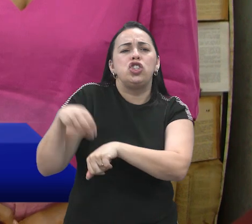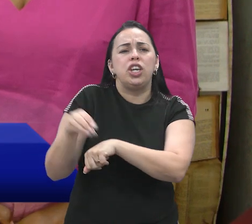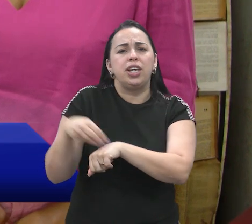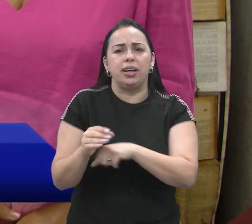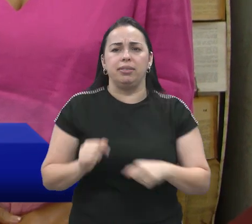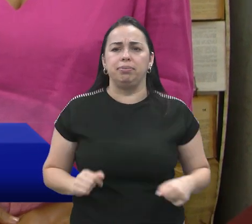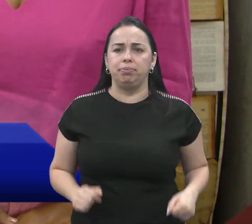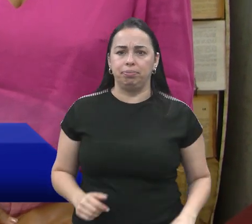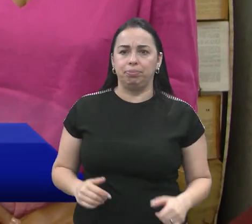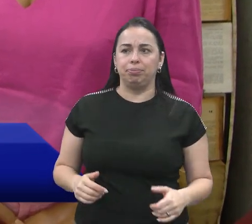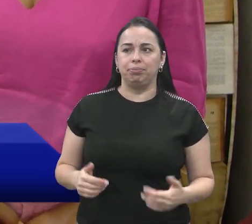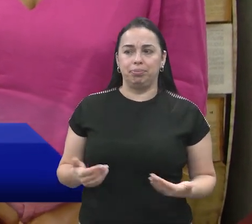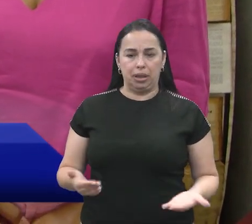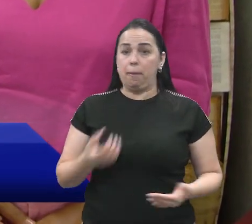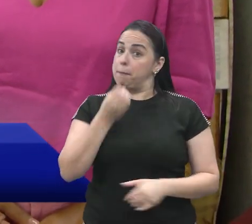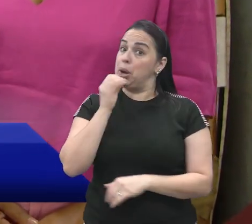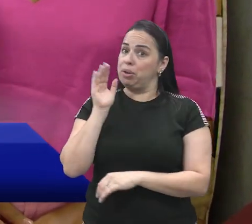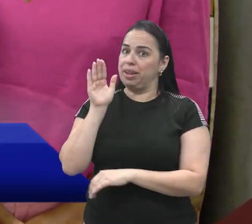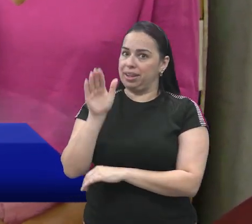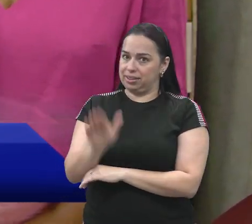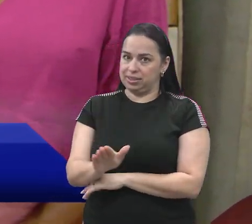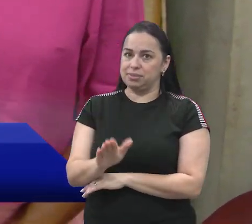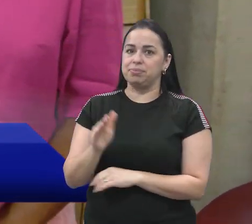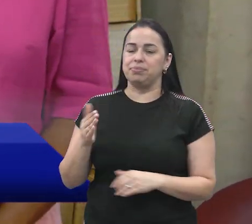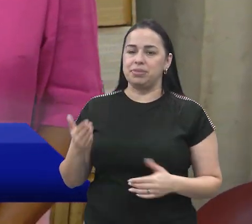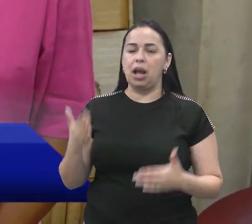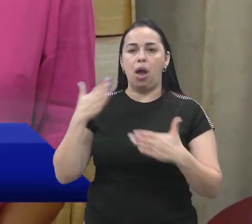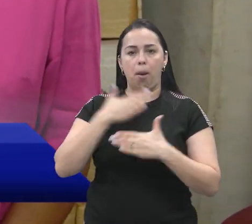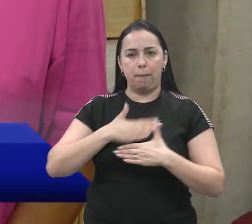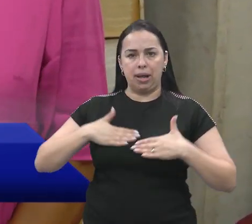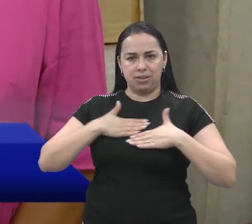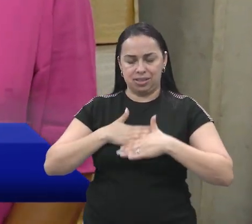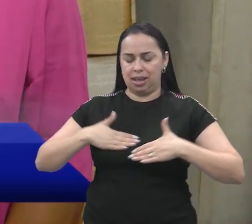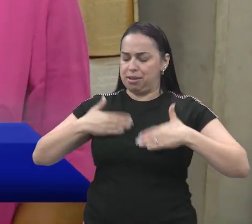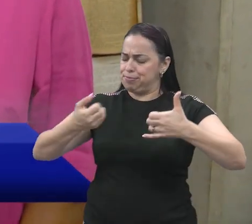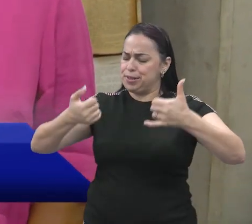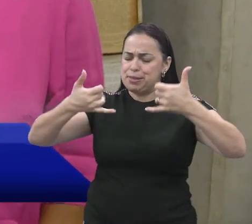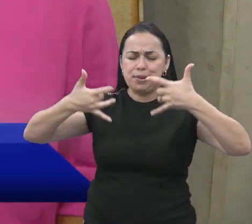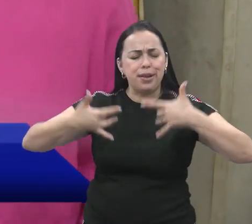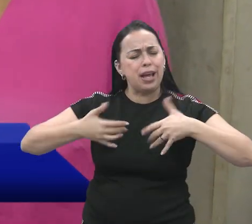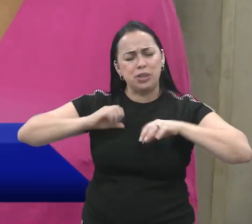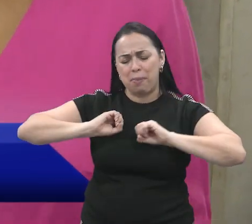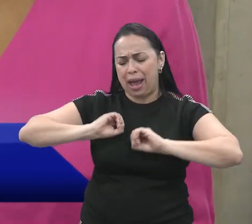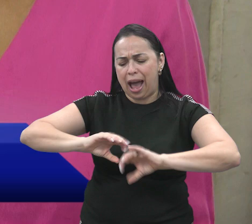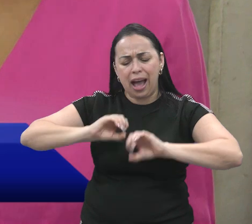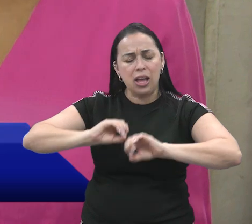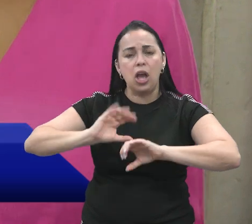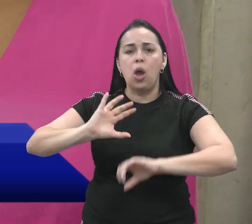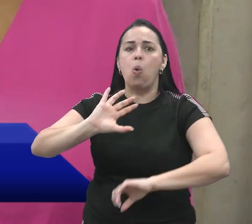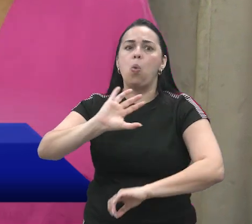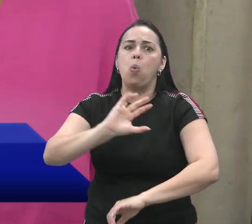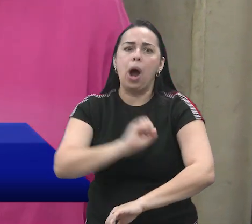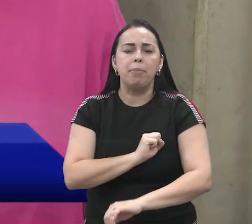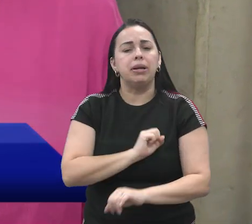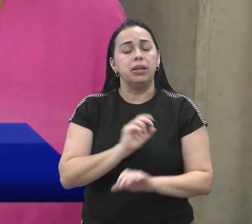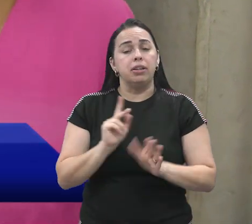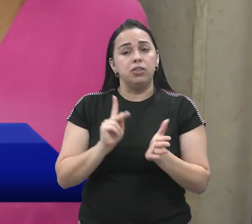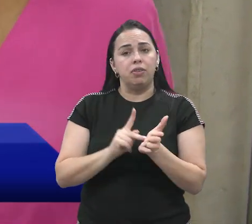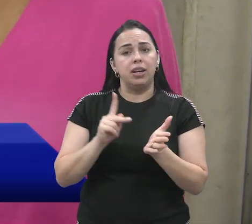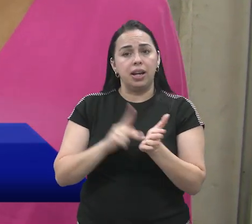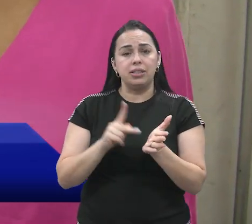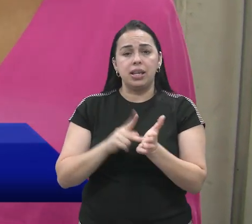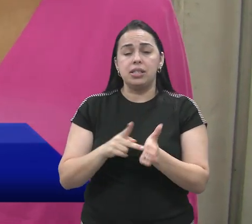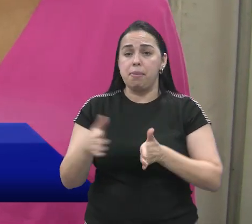você passa para eles também nesse período? Boa tarde, né? É um prazer falar sobre educação, que a gente ama isso, ama o que